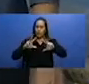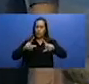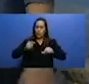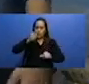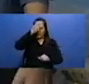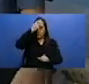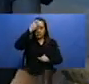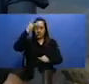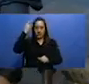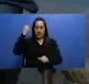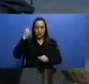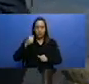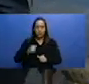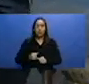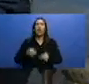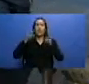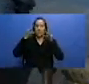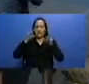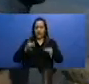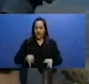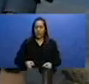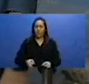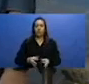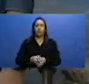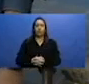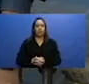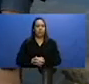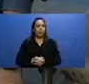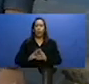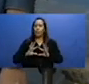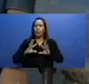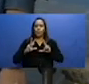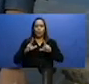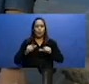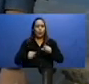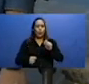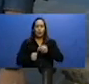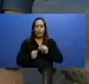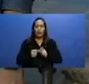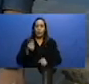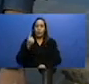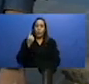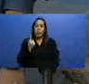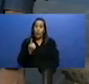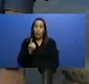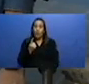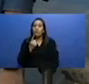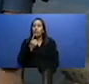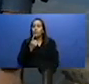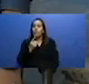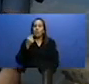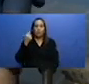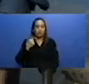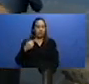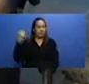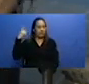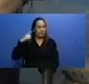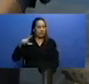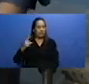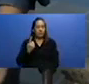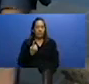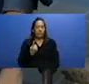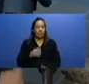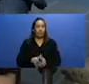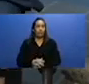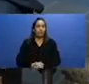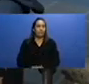analisar. Para todo mundo. Isso é o quê? Certo. Todo mundo faz aniversário uma vez no ano. Tem gente que fala que esse ano